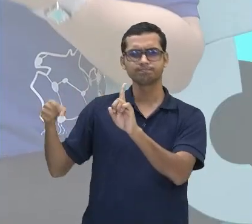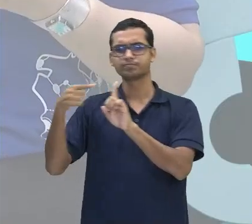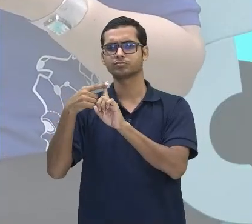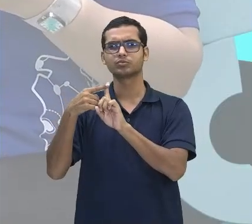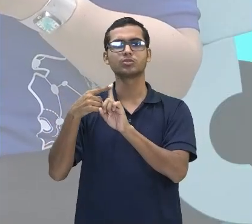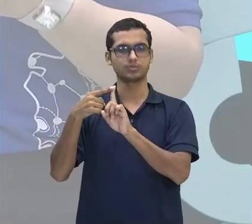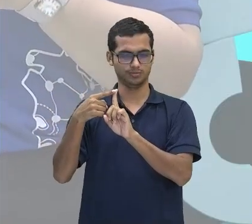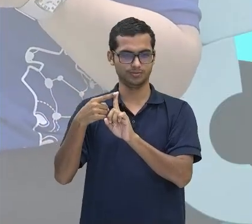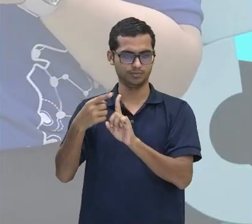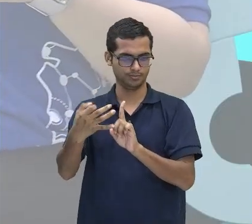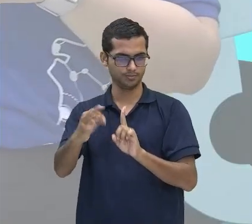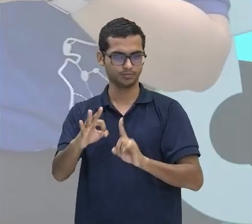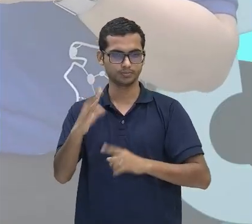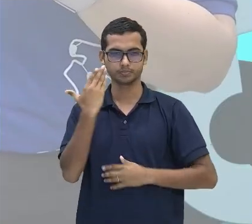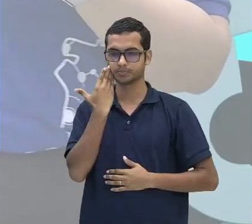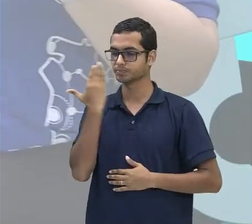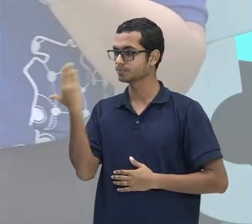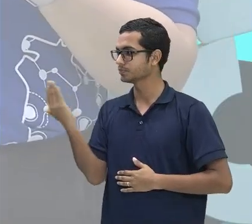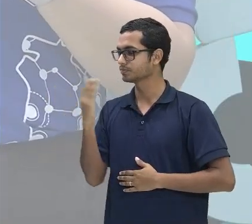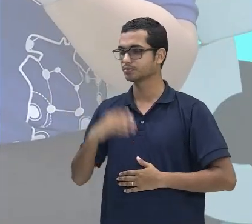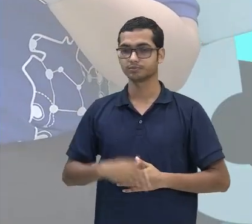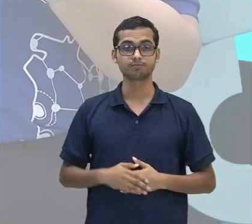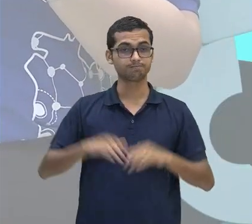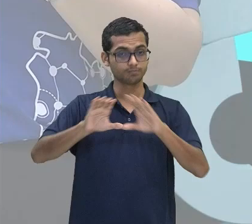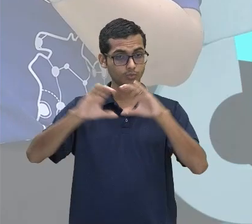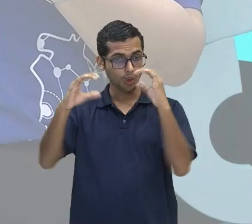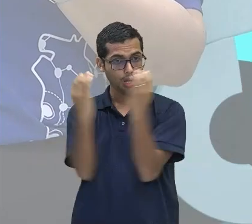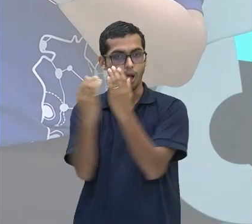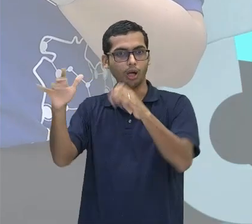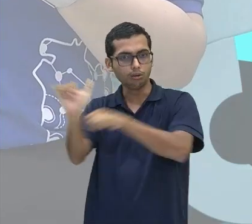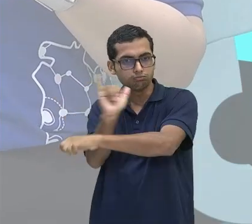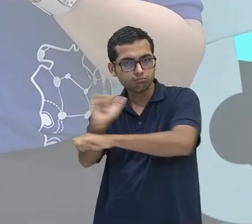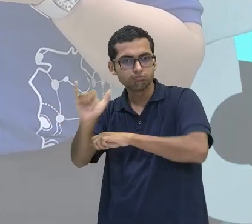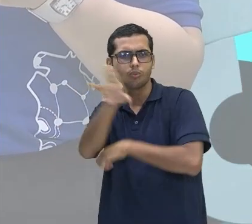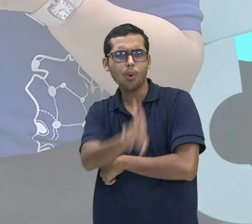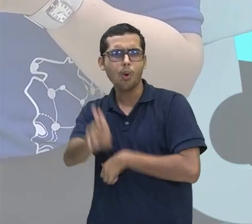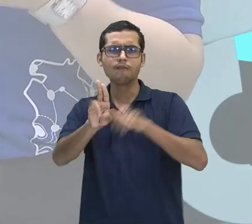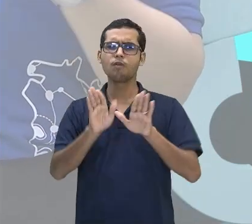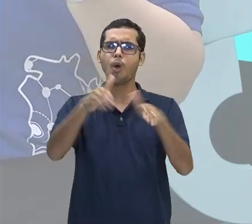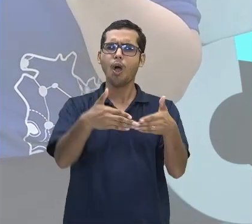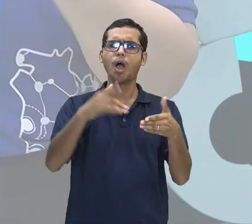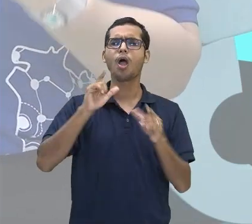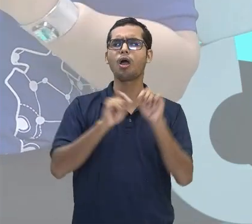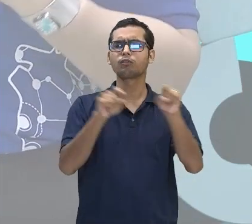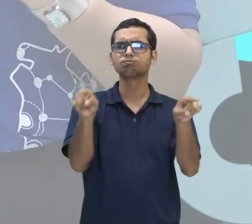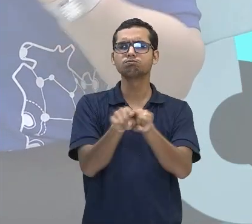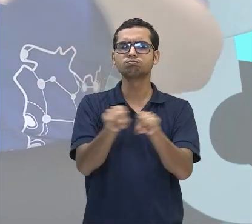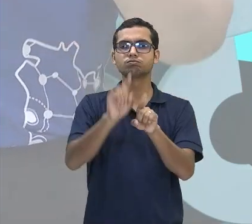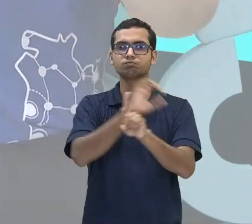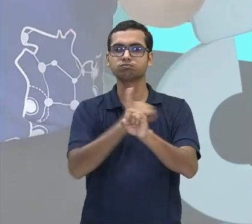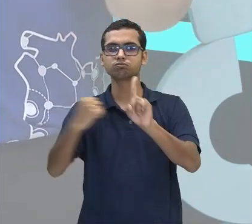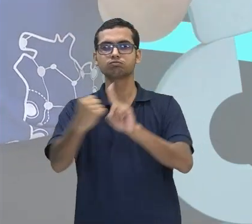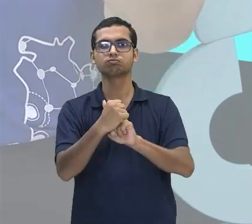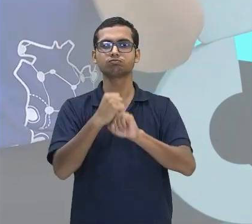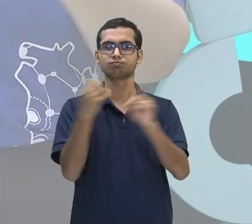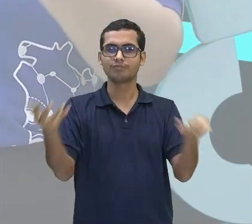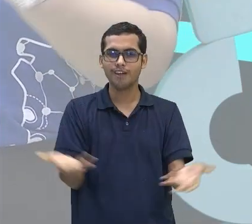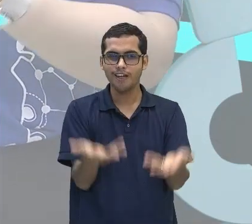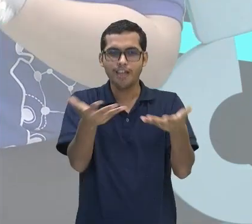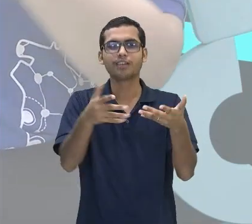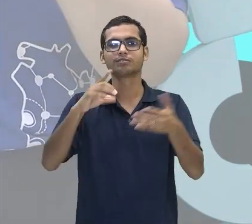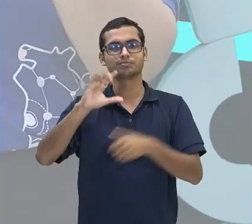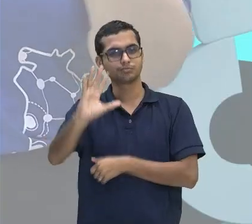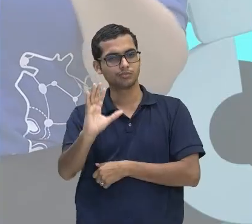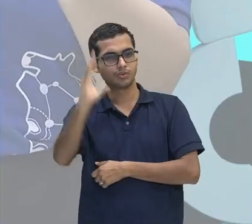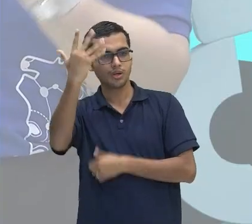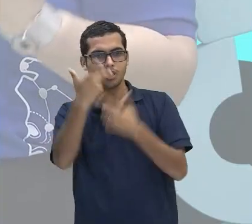campanha institucional, não é? E é uma estratégia de comunicação voltada para promover causas sociais, situações que